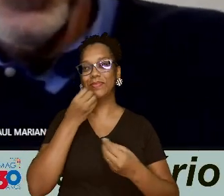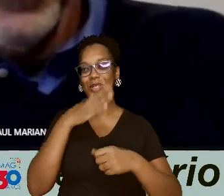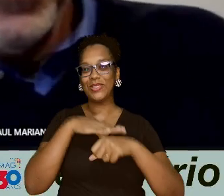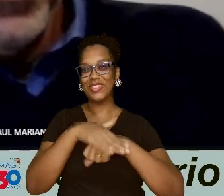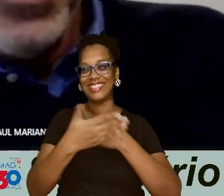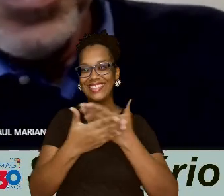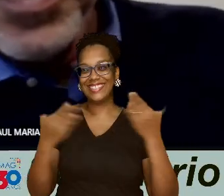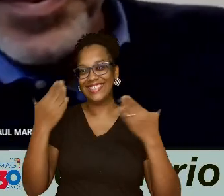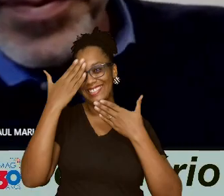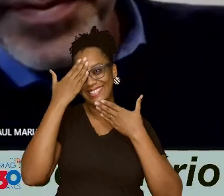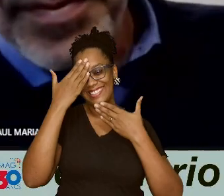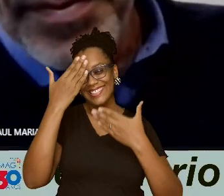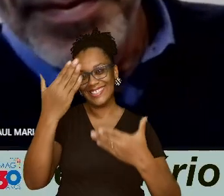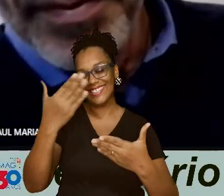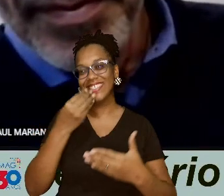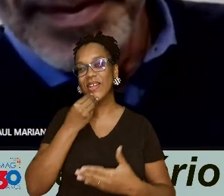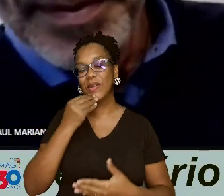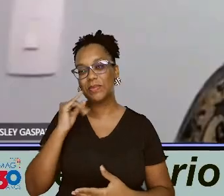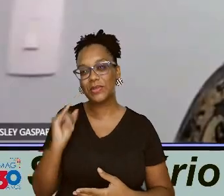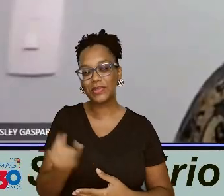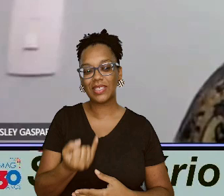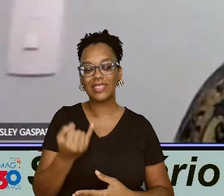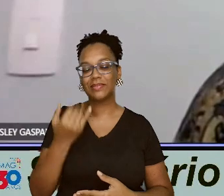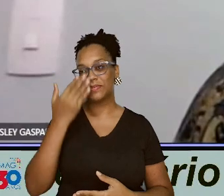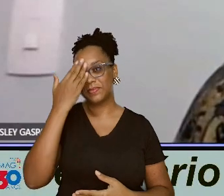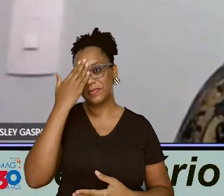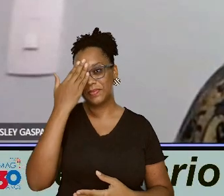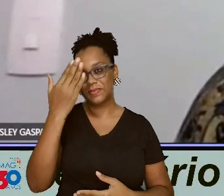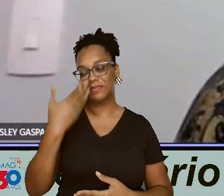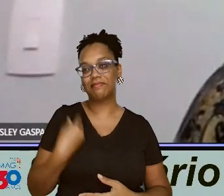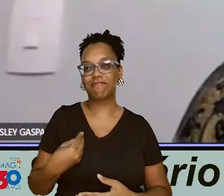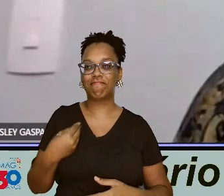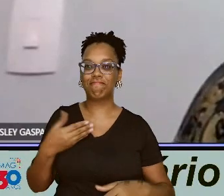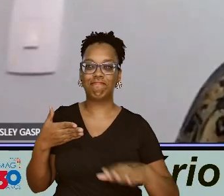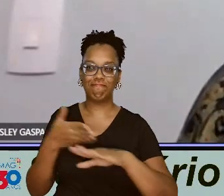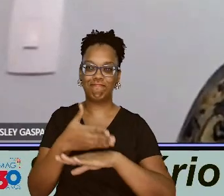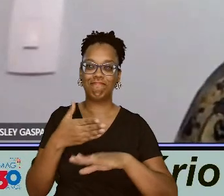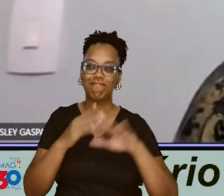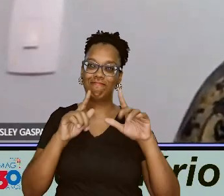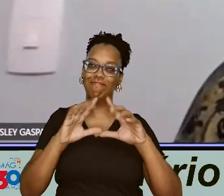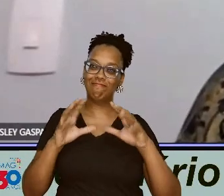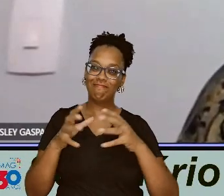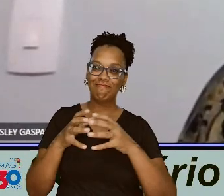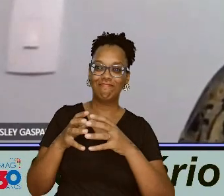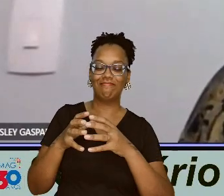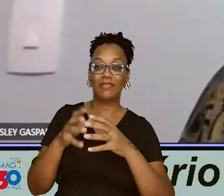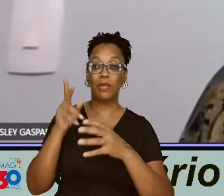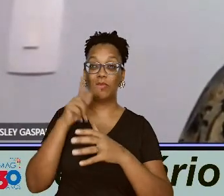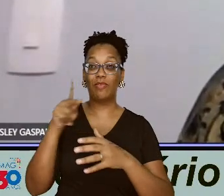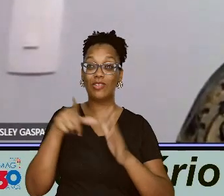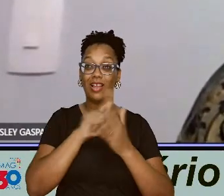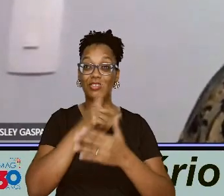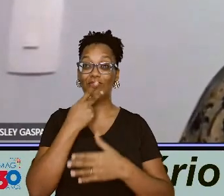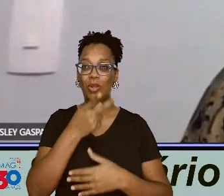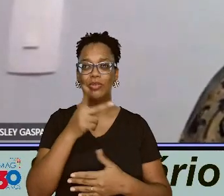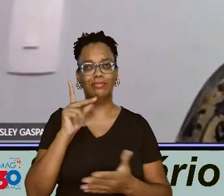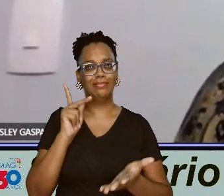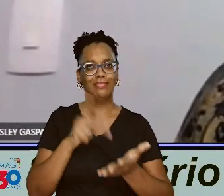oportunidade. Agradeço a participação nesse grupo que, como a professora falou, foi